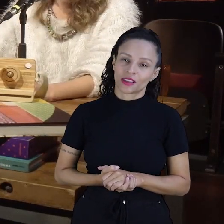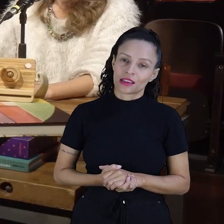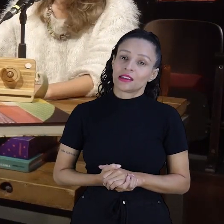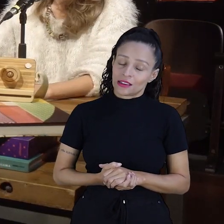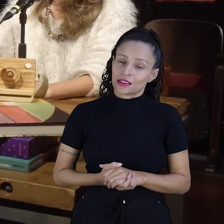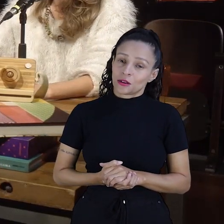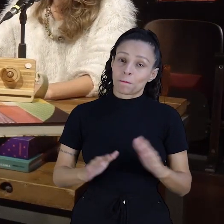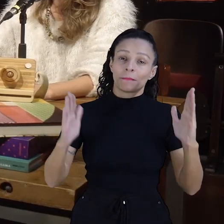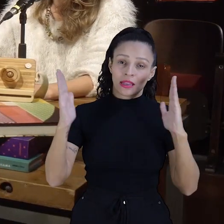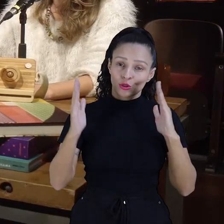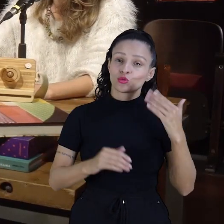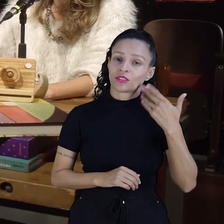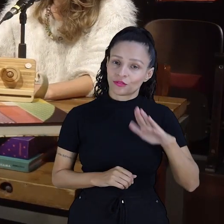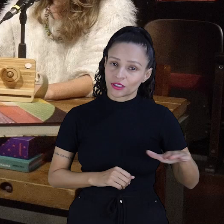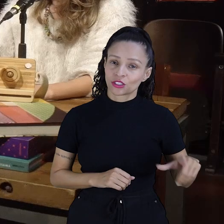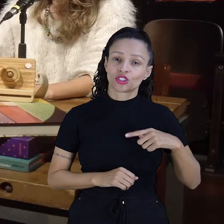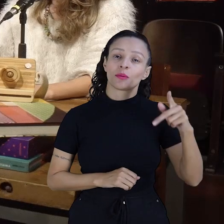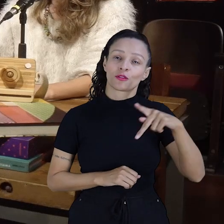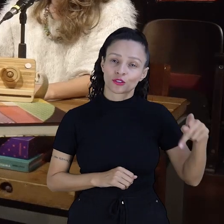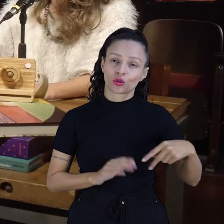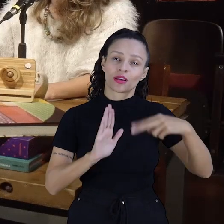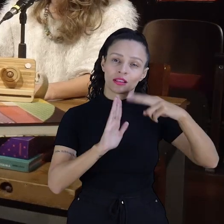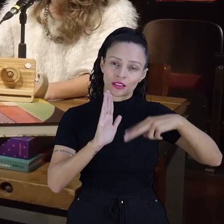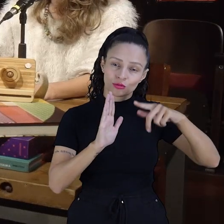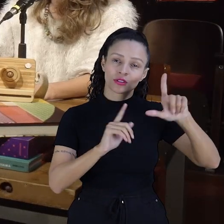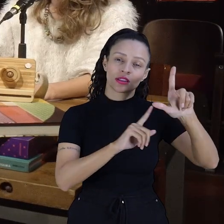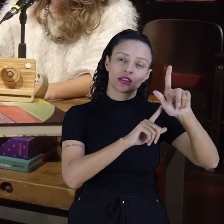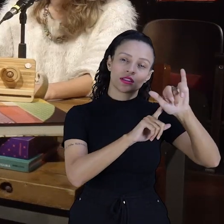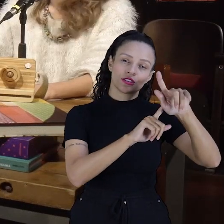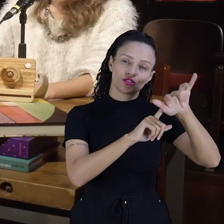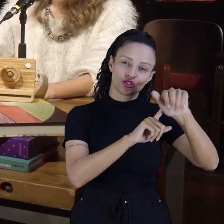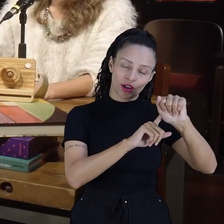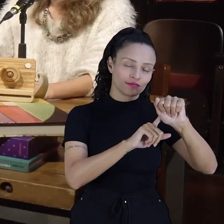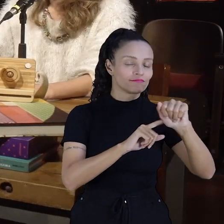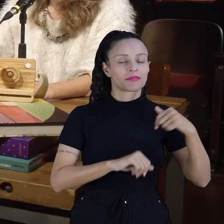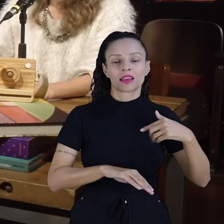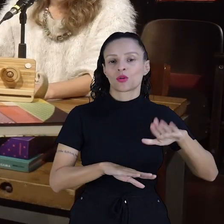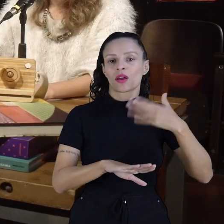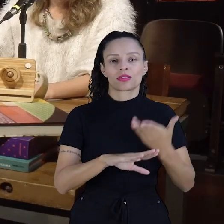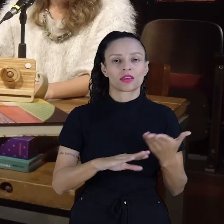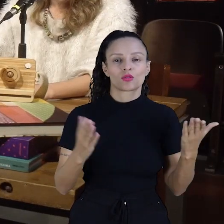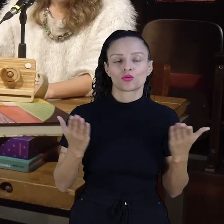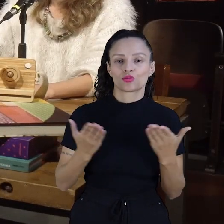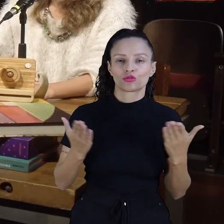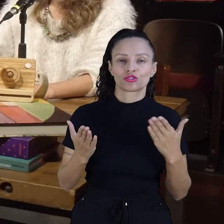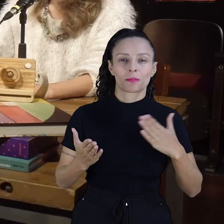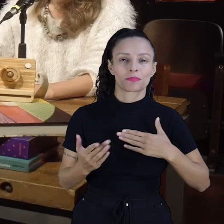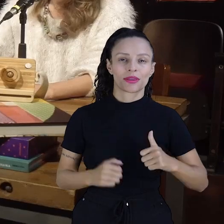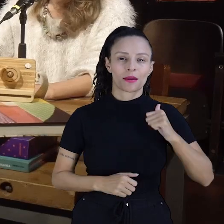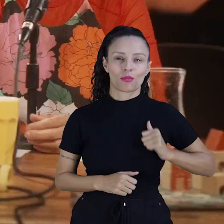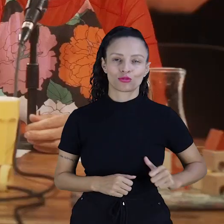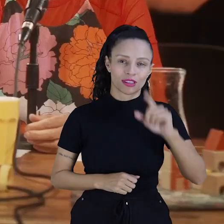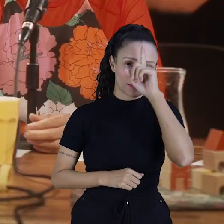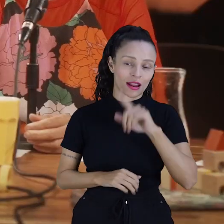Da infância, eu tive uma professora que leu Lígia Bojunga pra gente. E eu carrego ela na